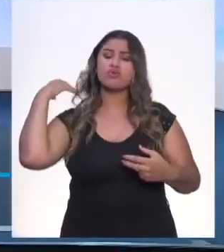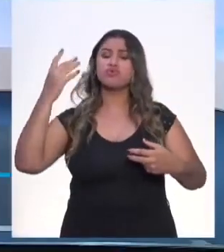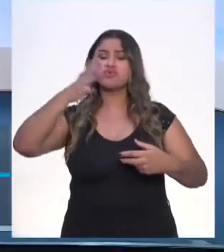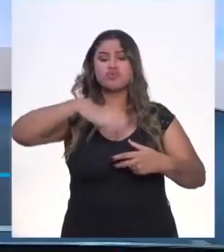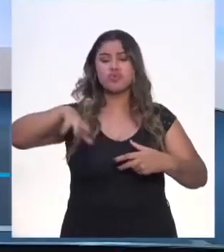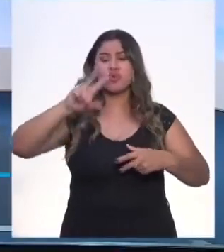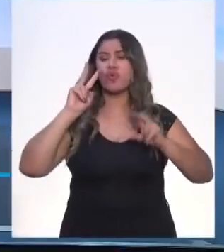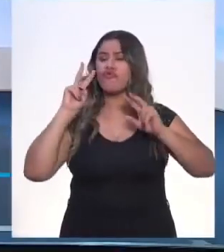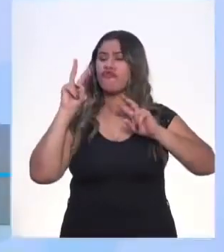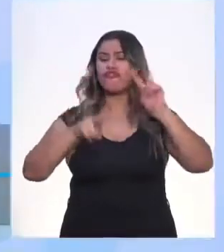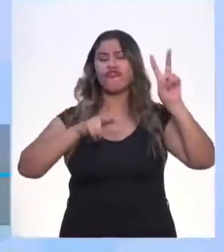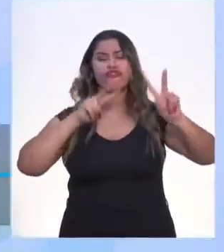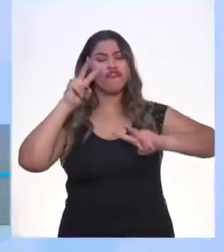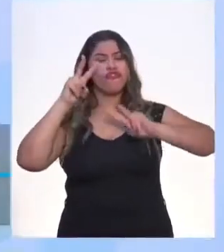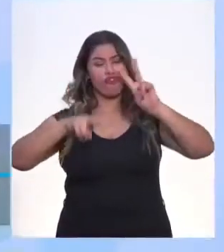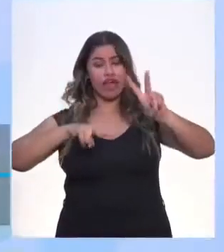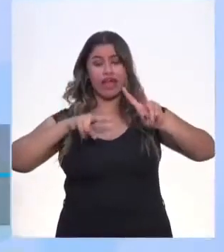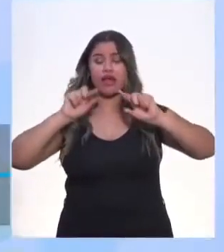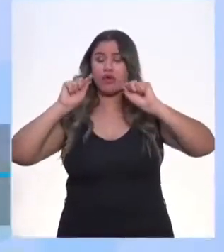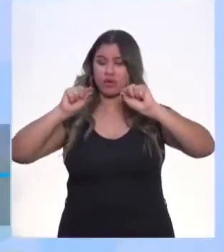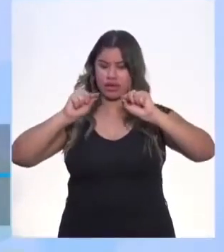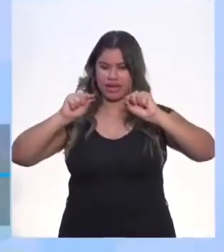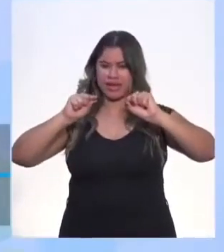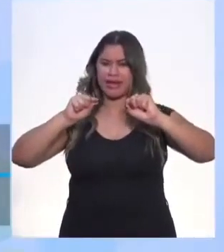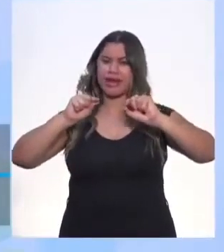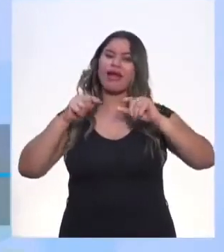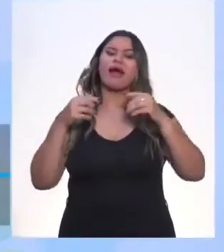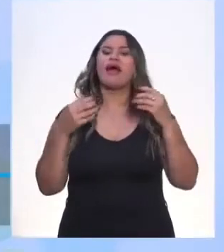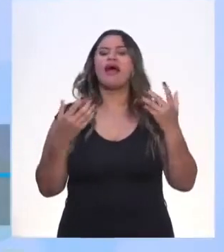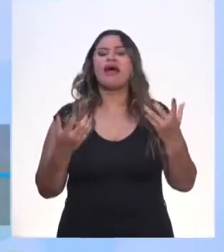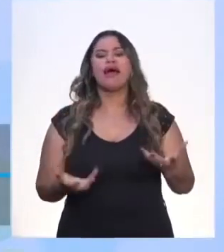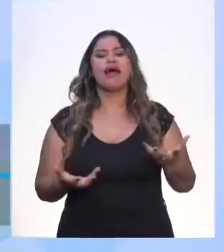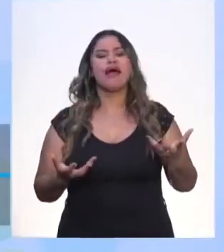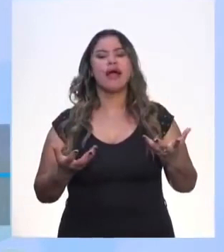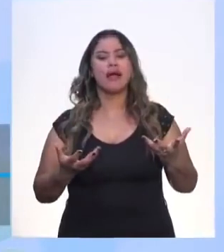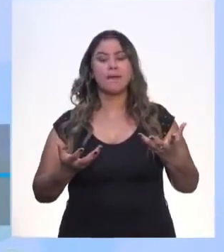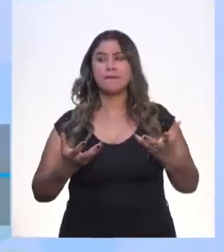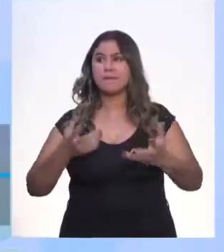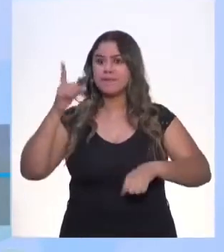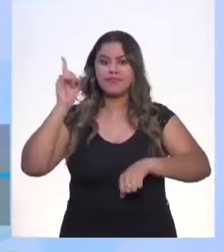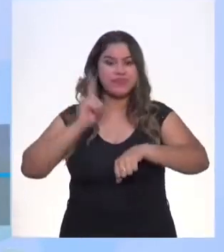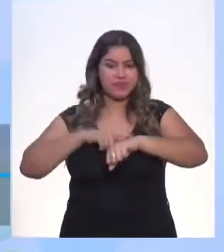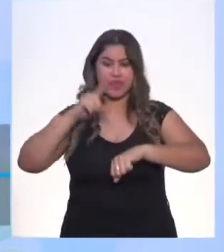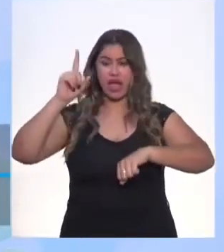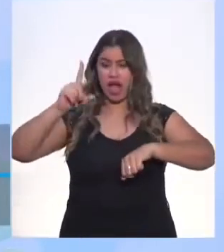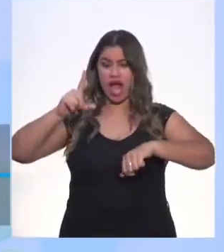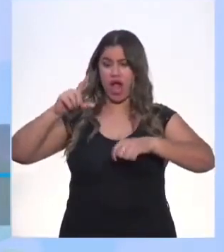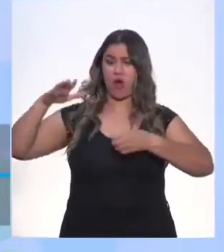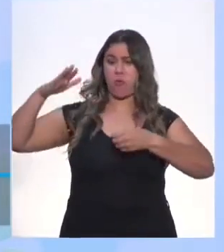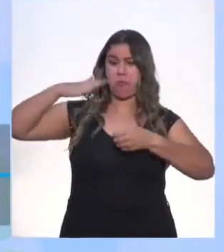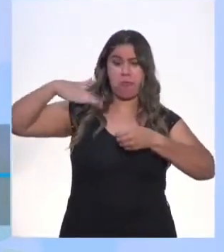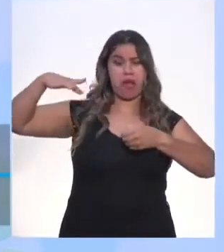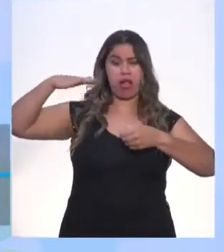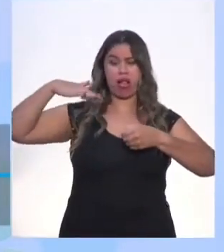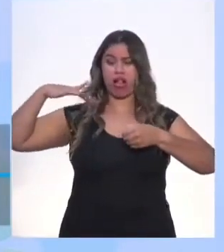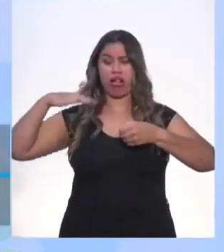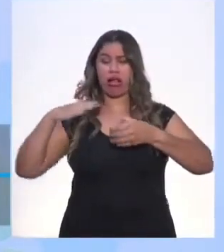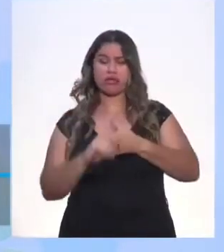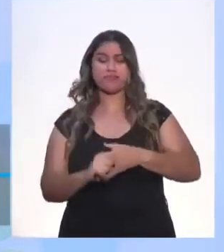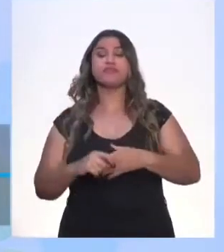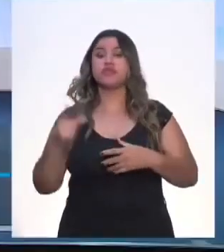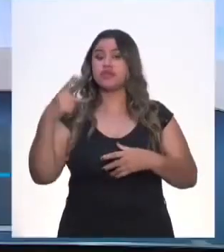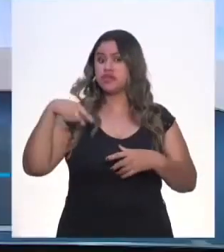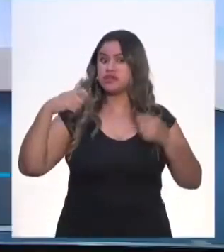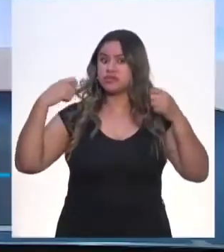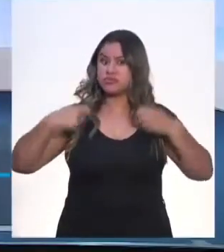gente enxerga, não é exatamente dessa forma. A gente vê aquilo que é imediato, aquilo que é superficial, né? E precisamos